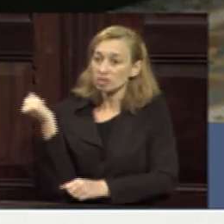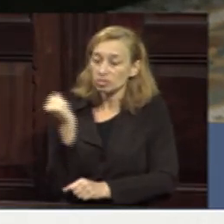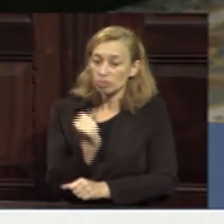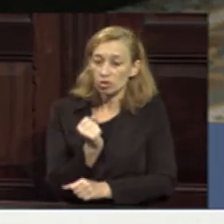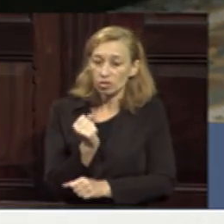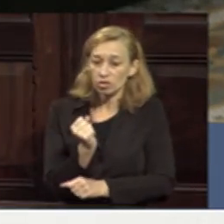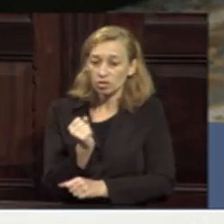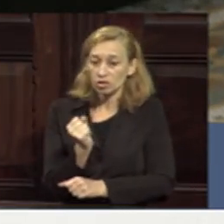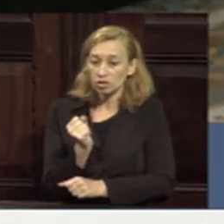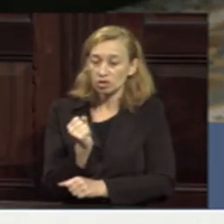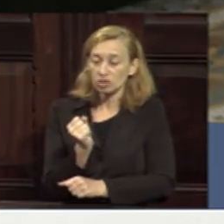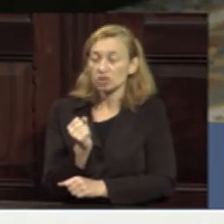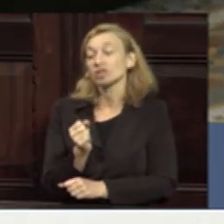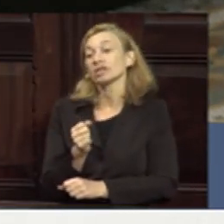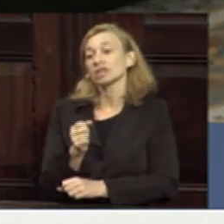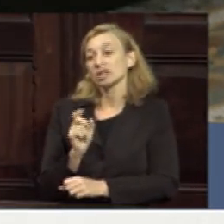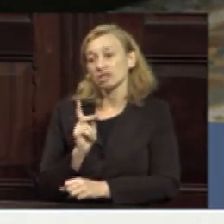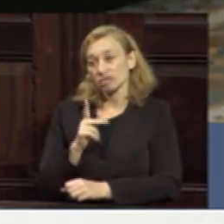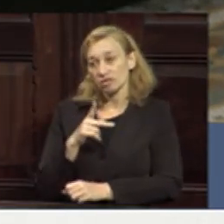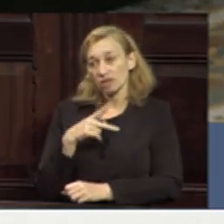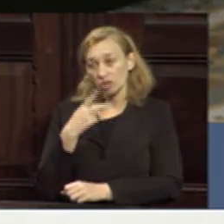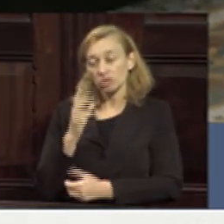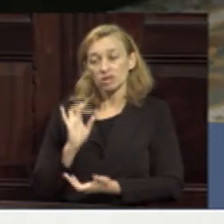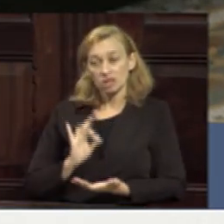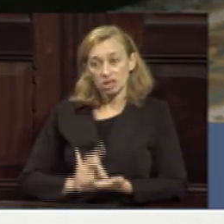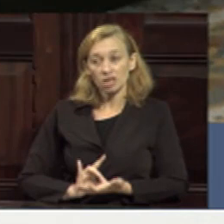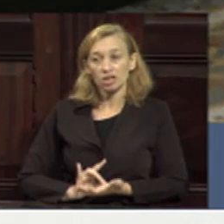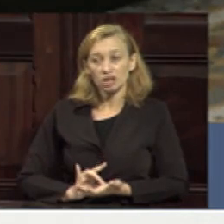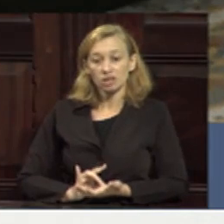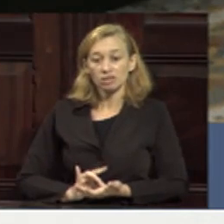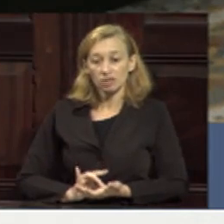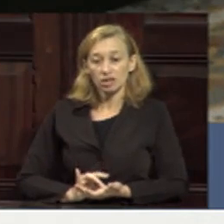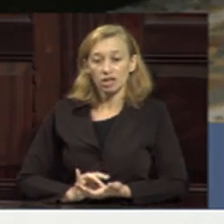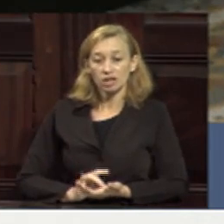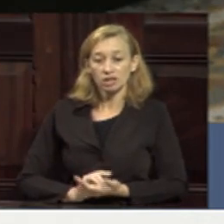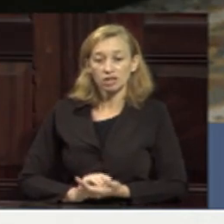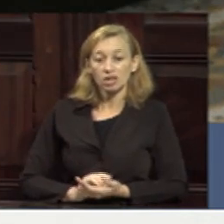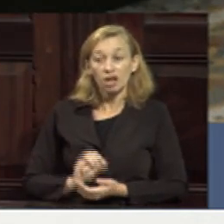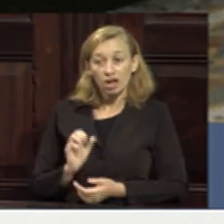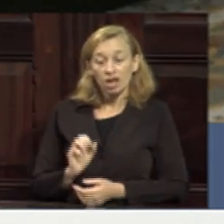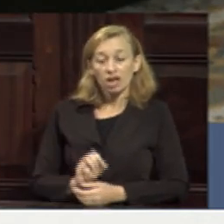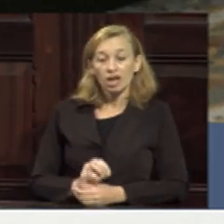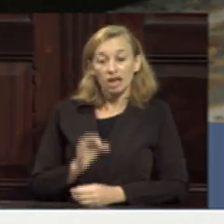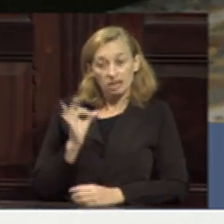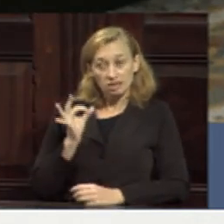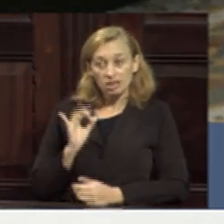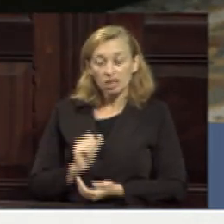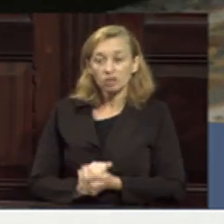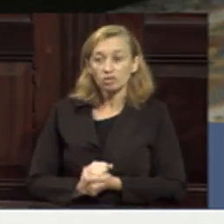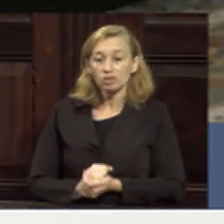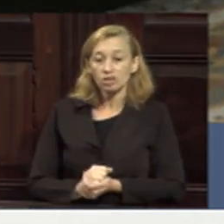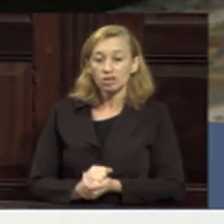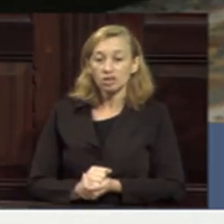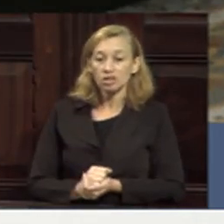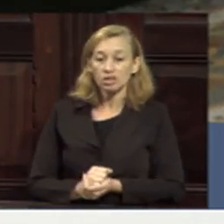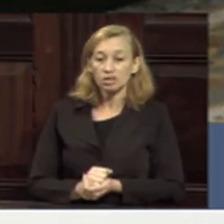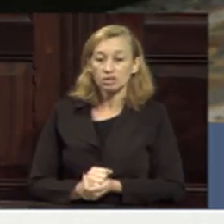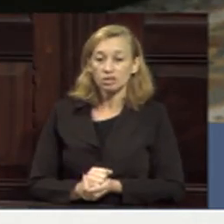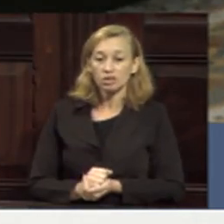E ele estava com razão. Mas é claro que